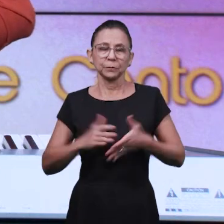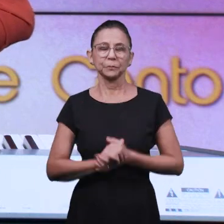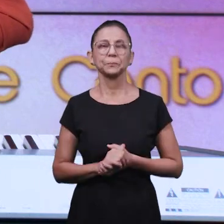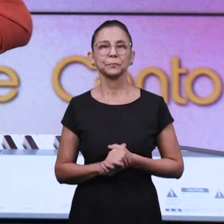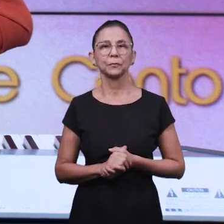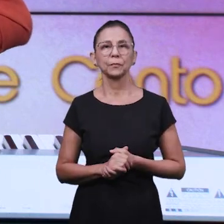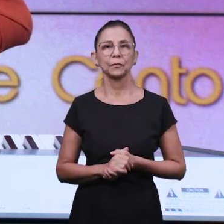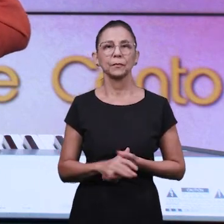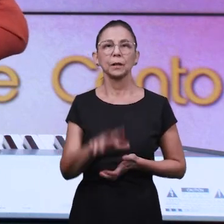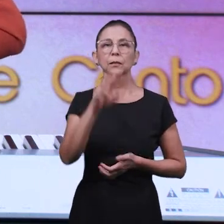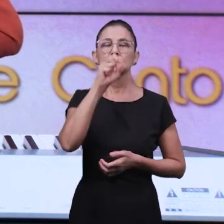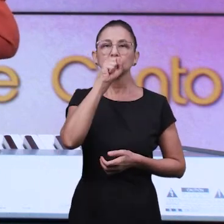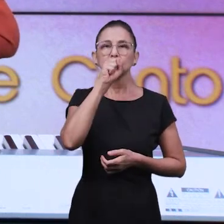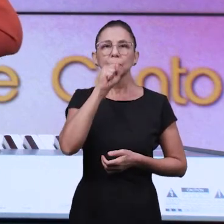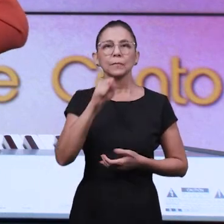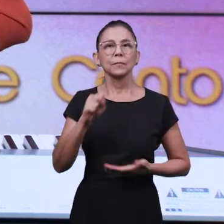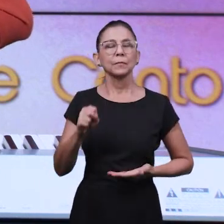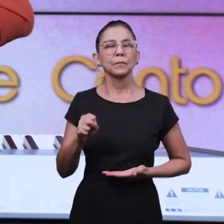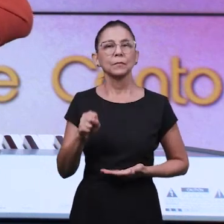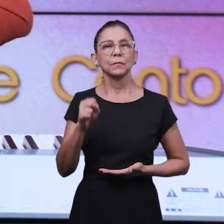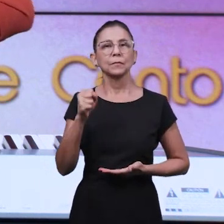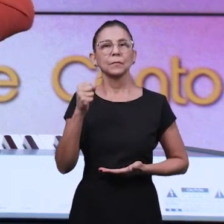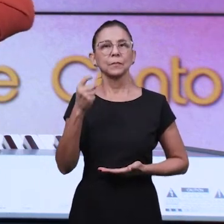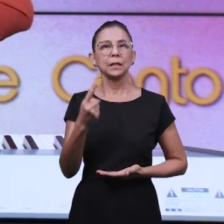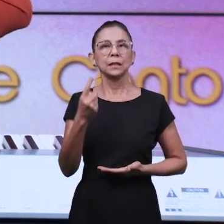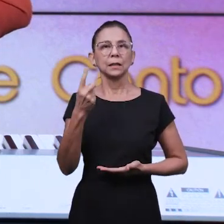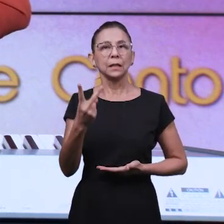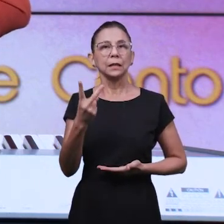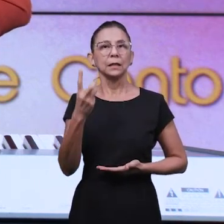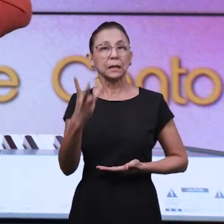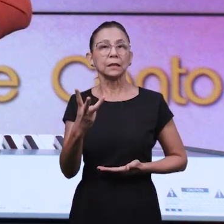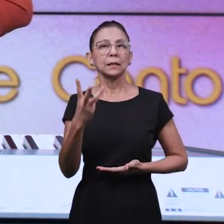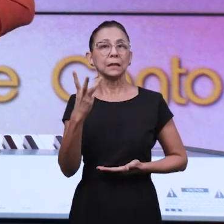ok? Inspiramos. I.